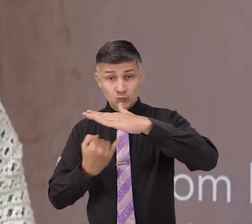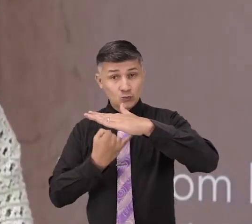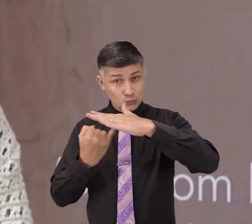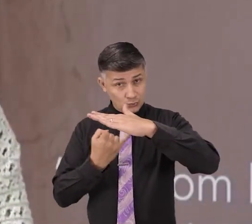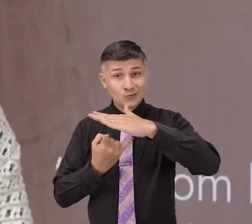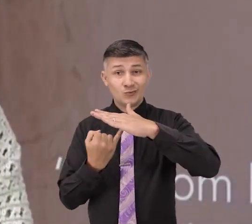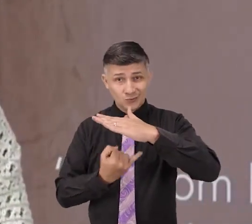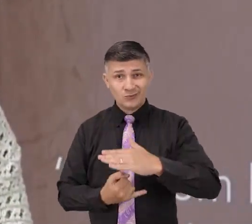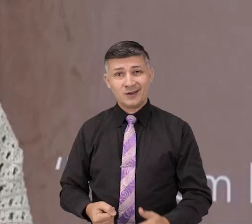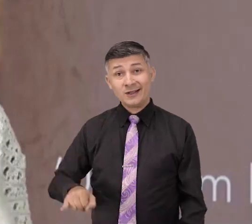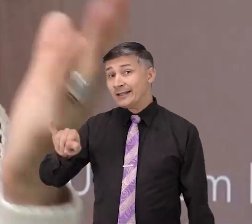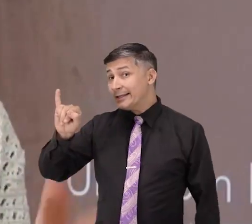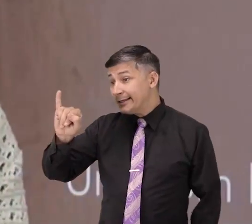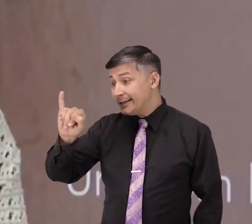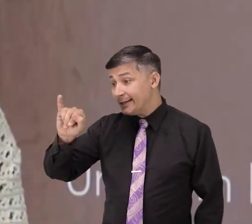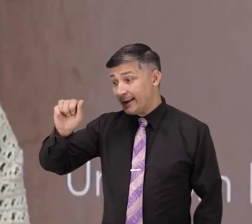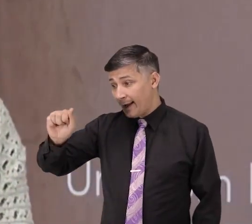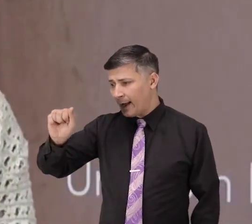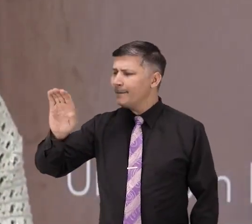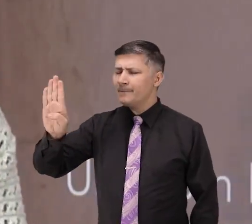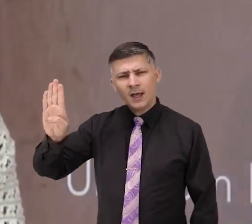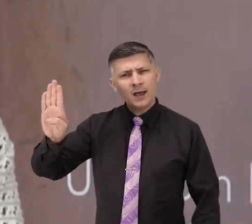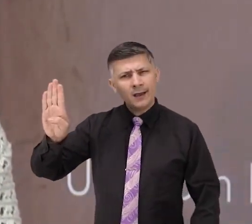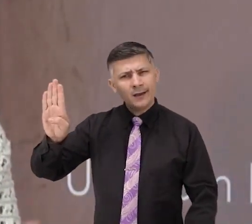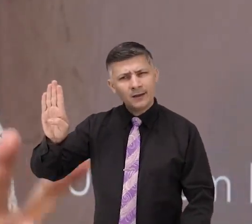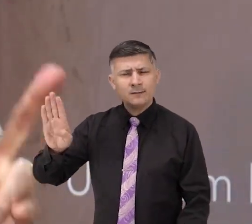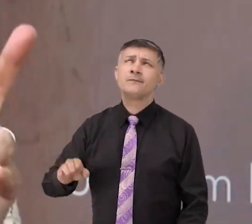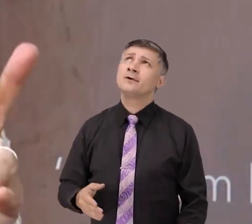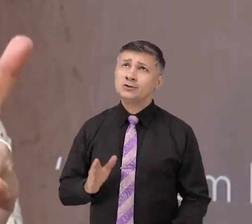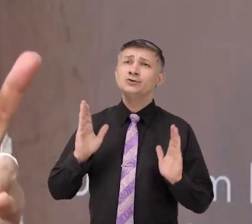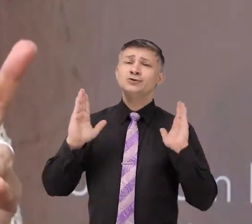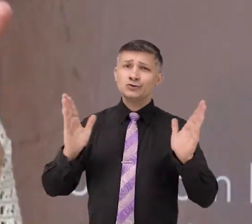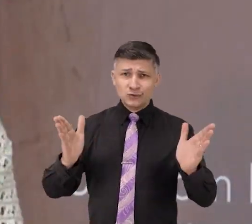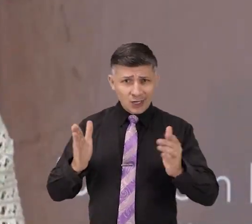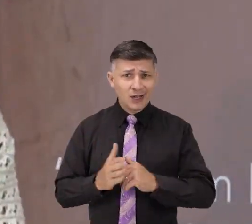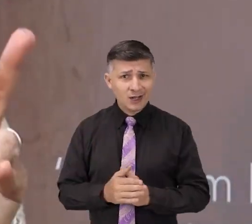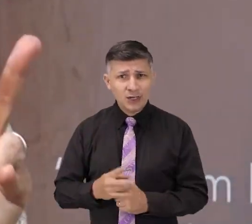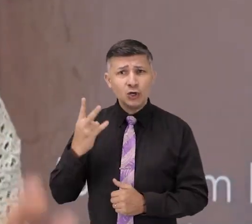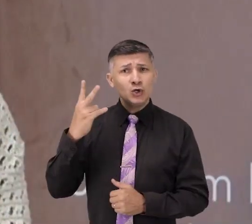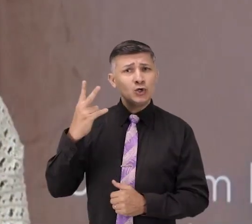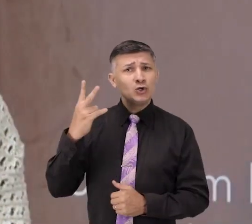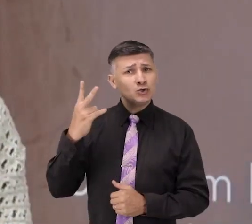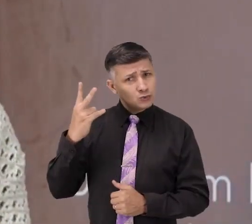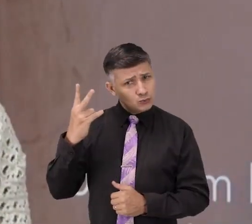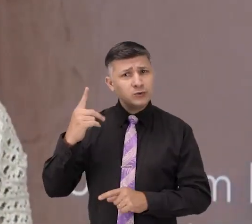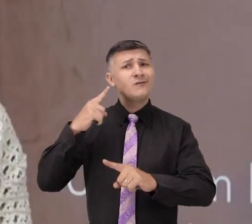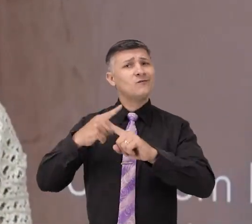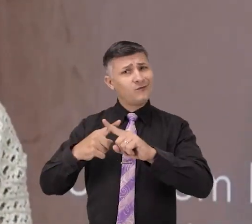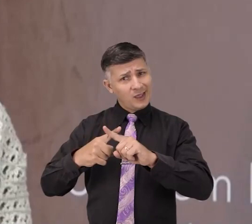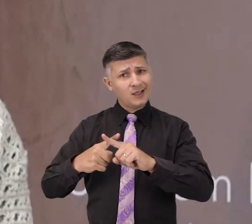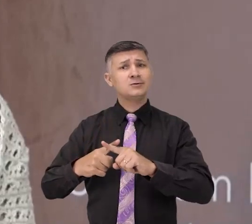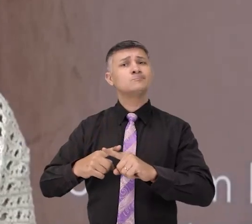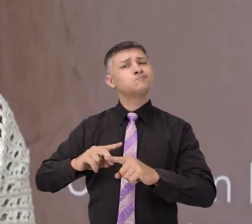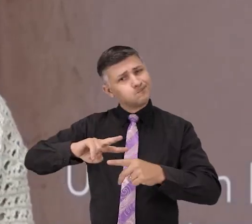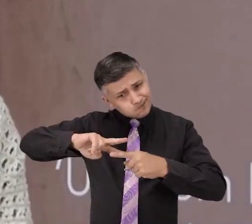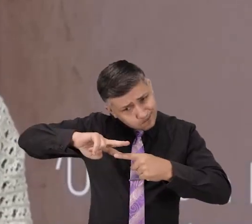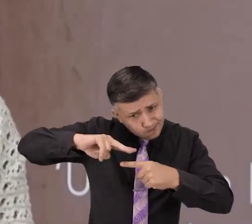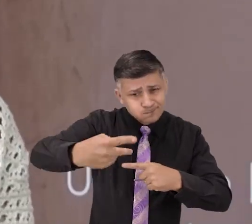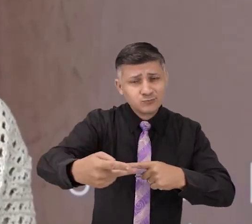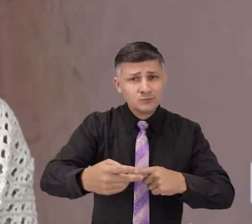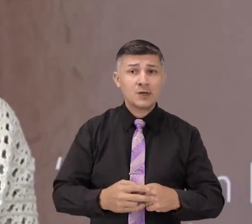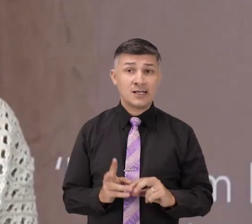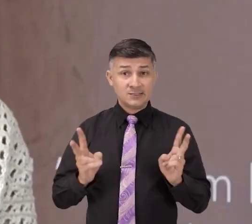dos Advogados Brasileiros, o IAB, na verdade, por dois períodos consecutivos,